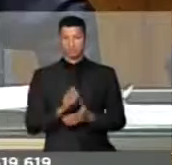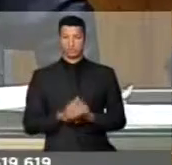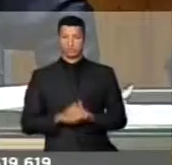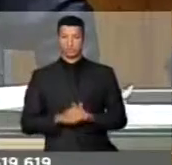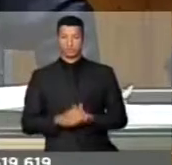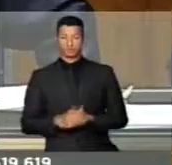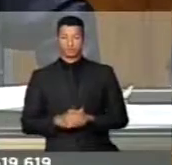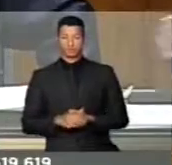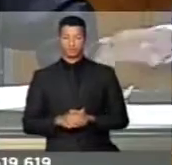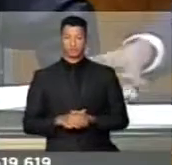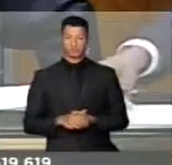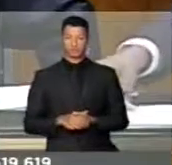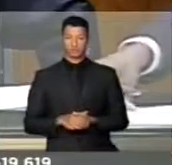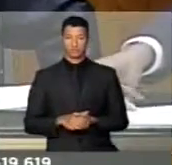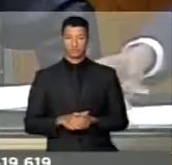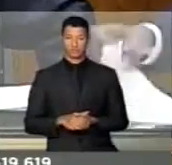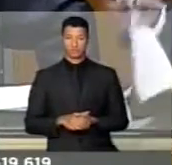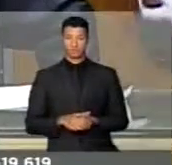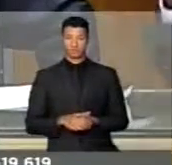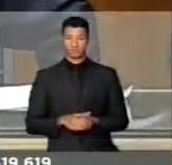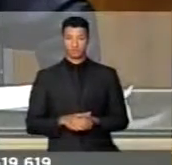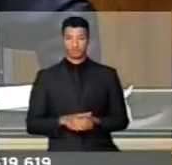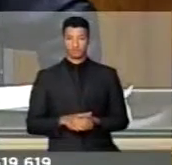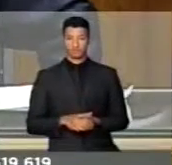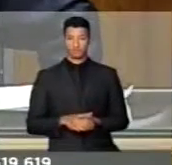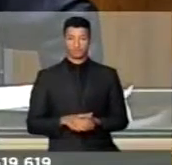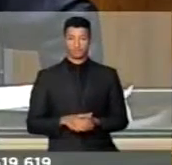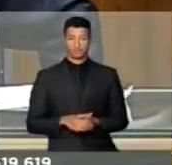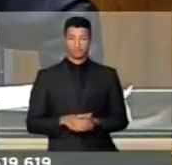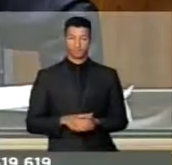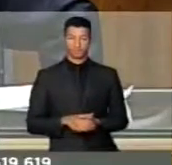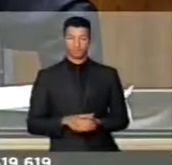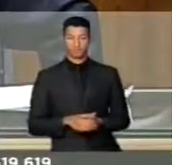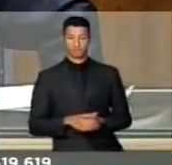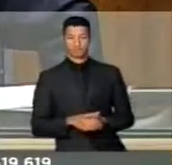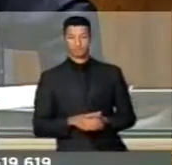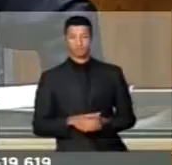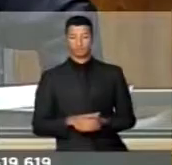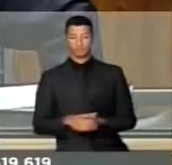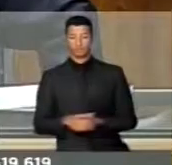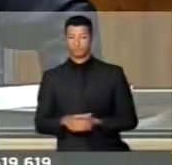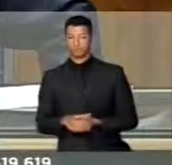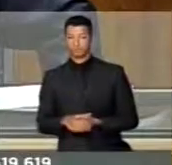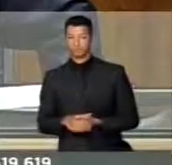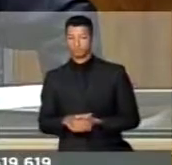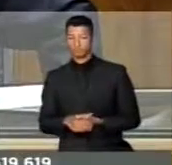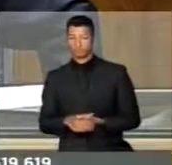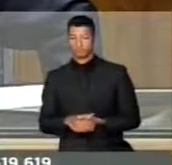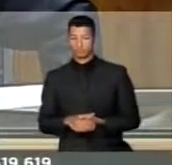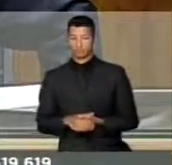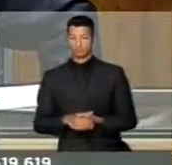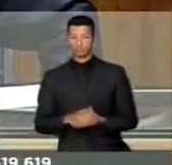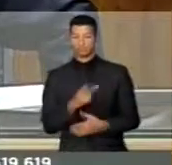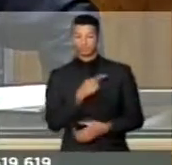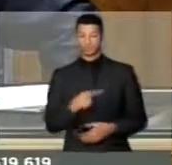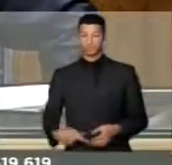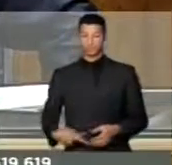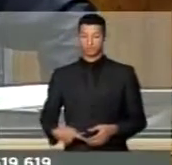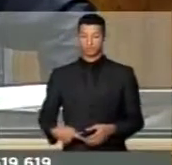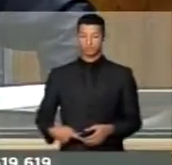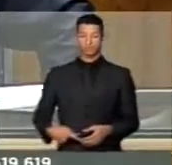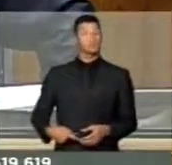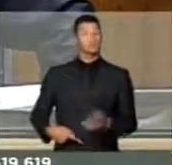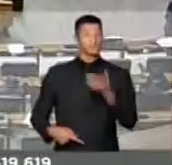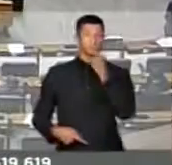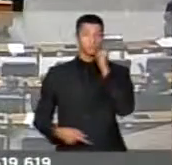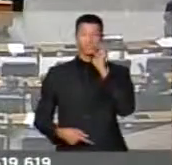é o psb senhor presidente o senhor presidente senhoras e